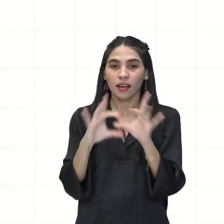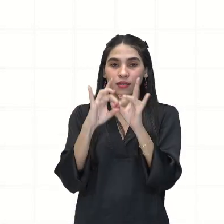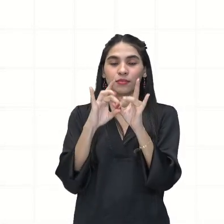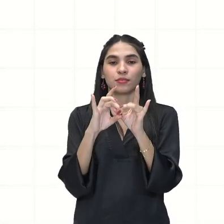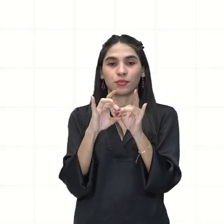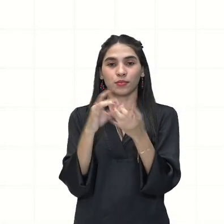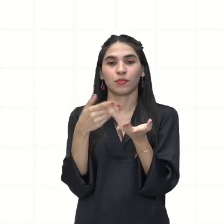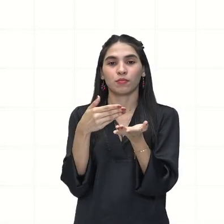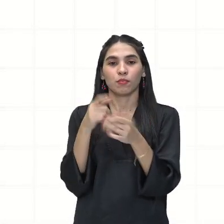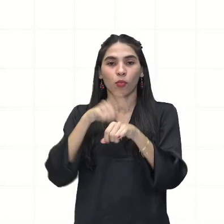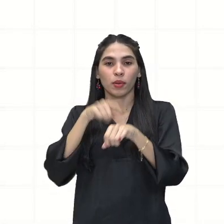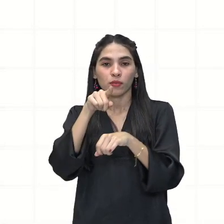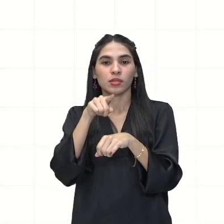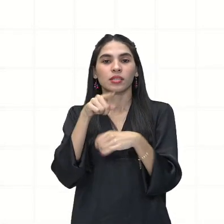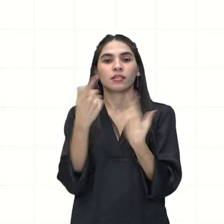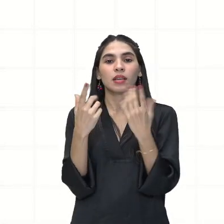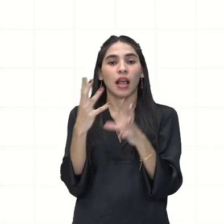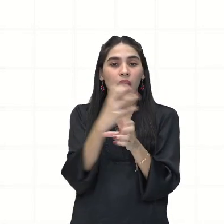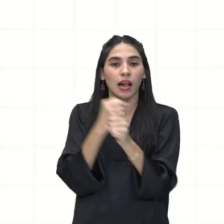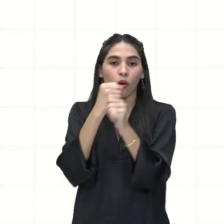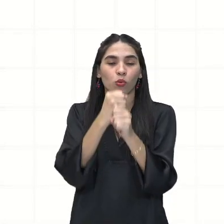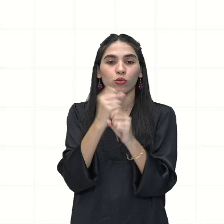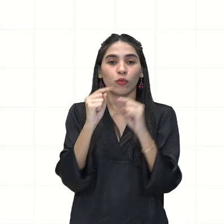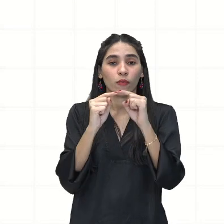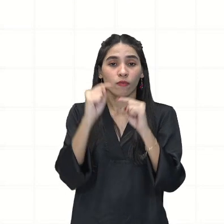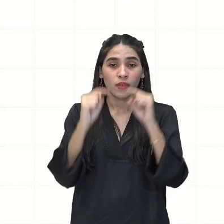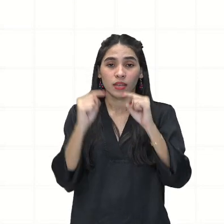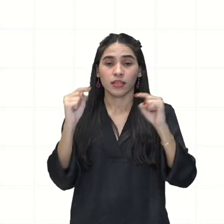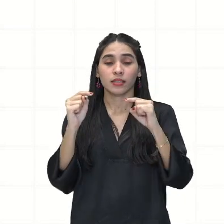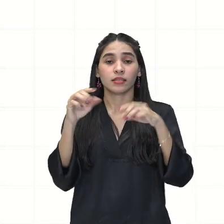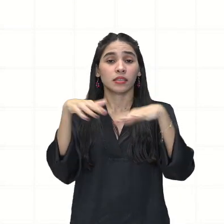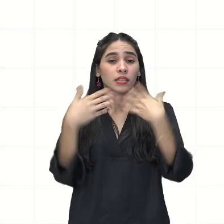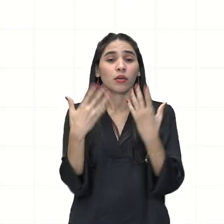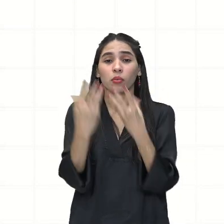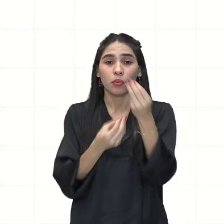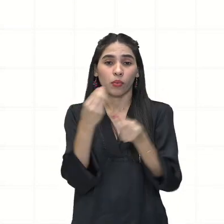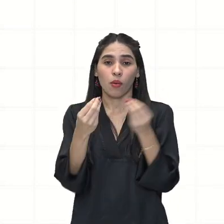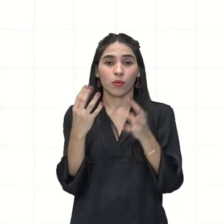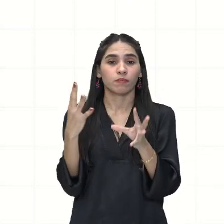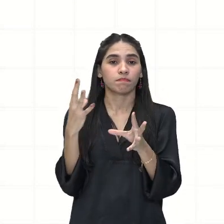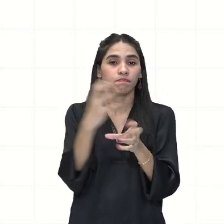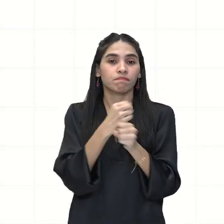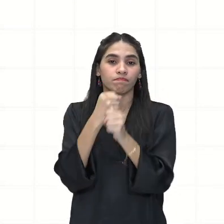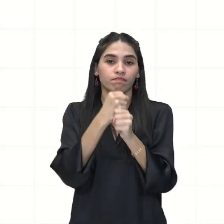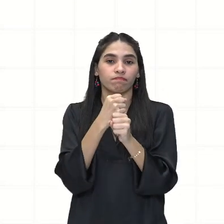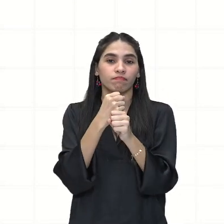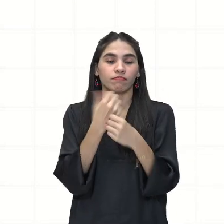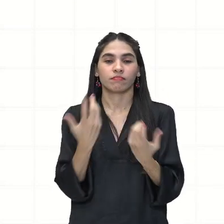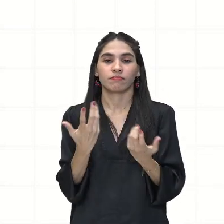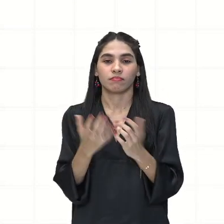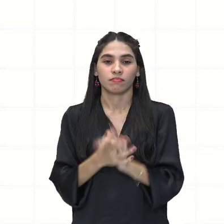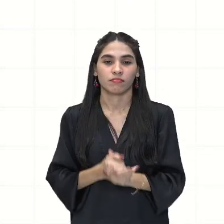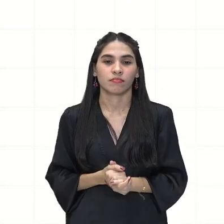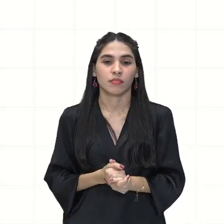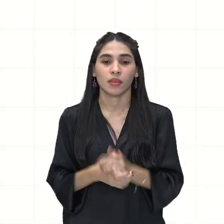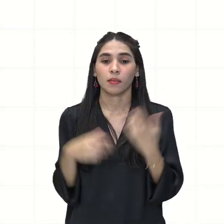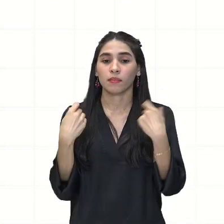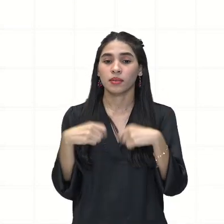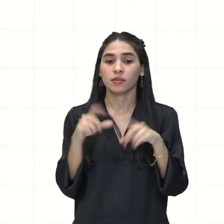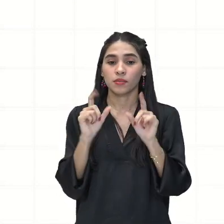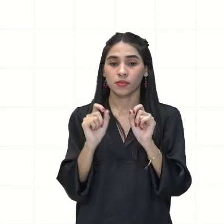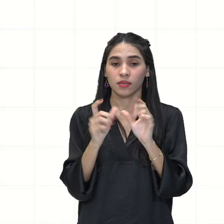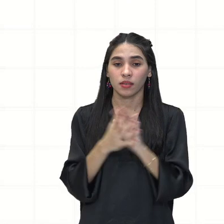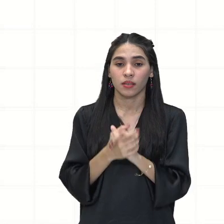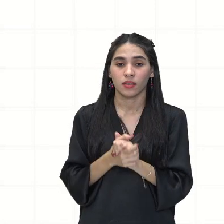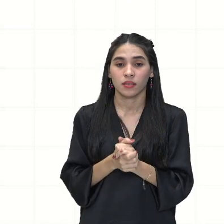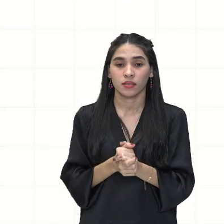da variância. Então, vamos ver como calcular, ó. O que nós temos que dar, porque